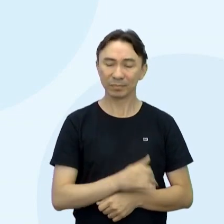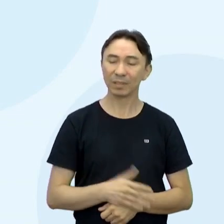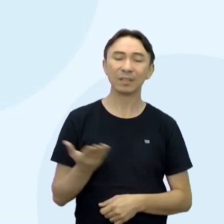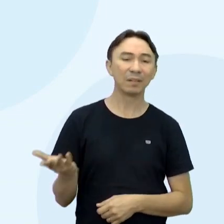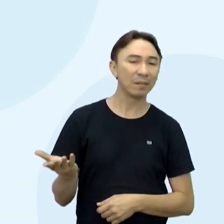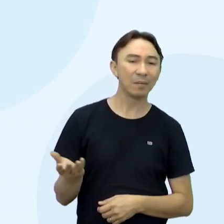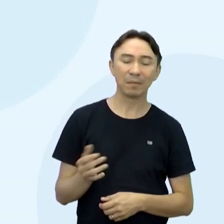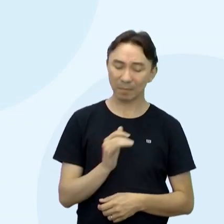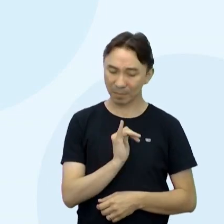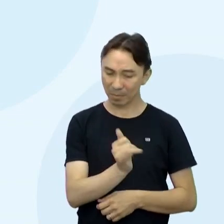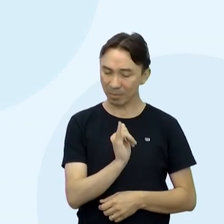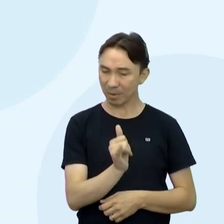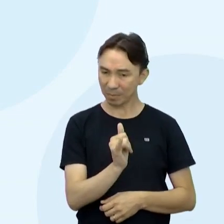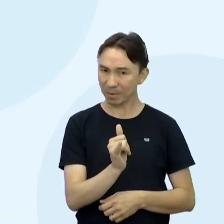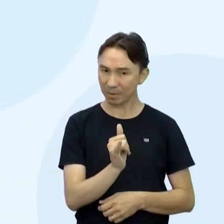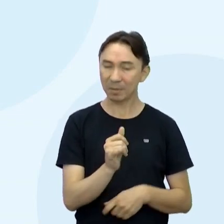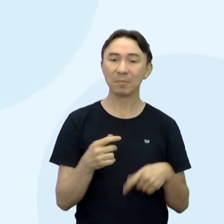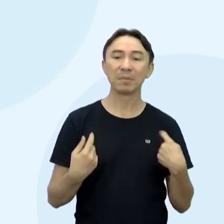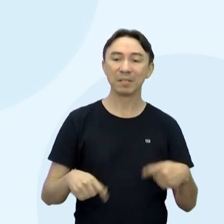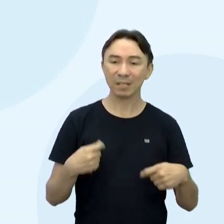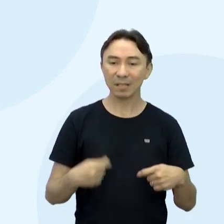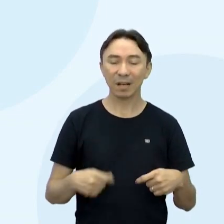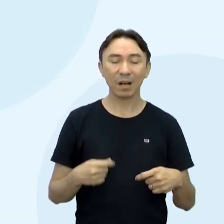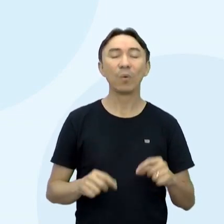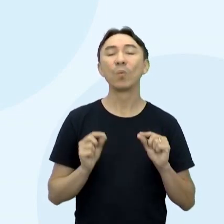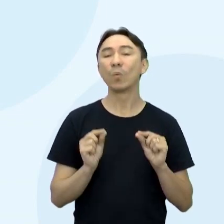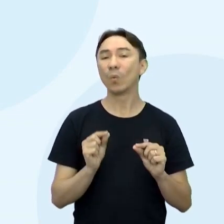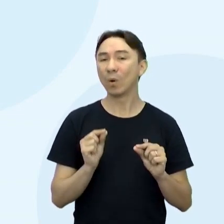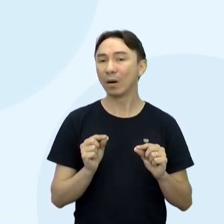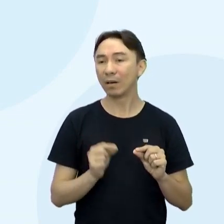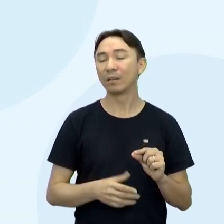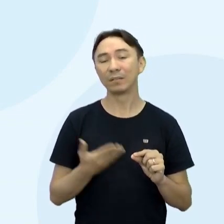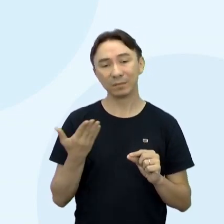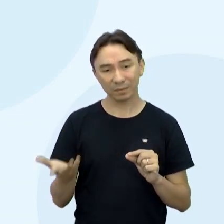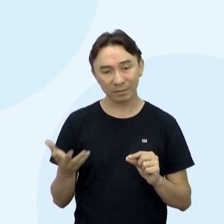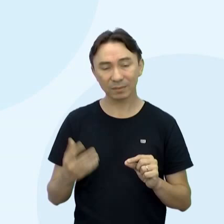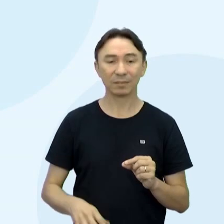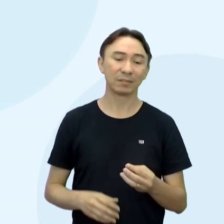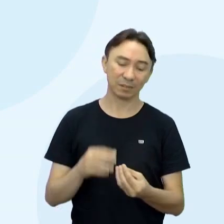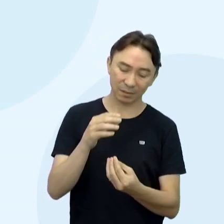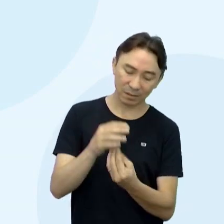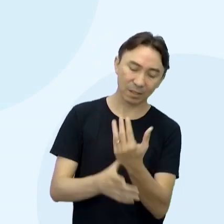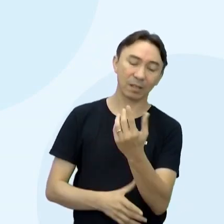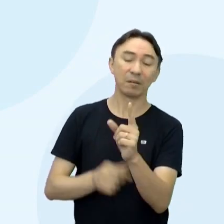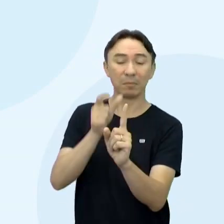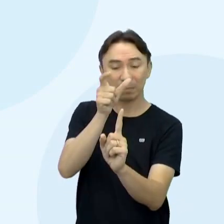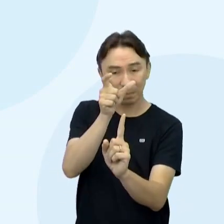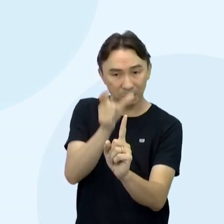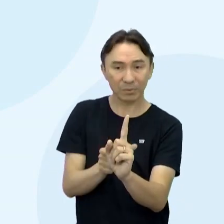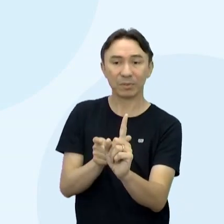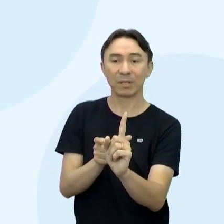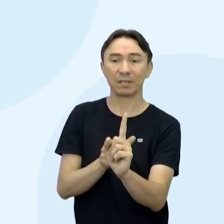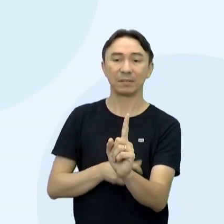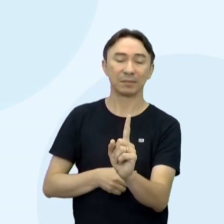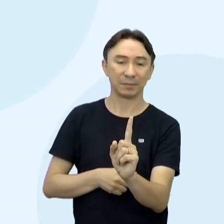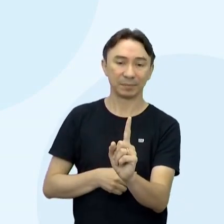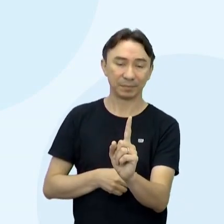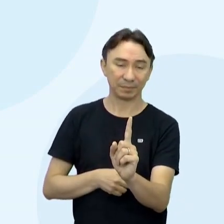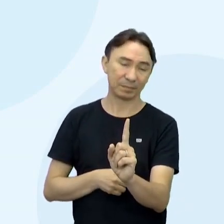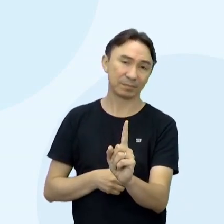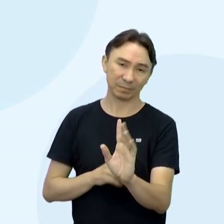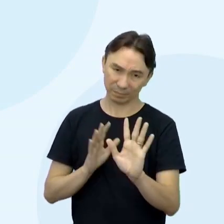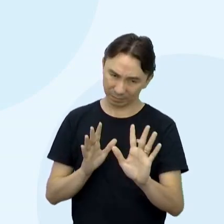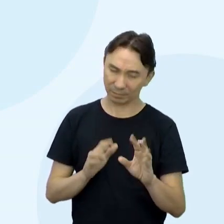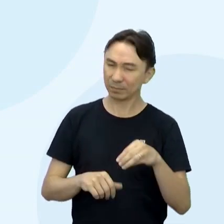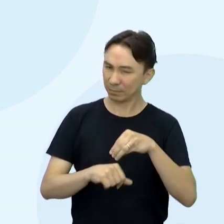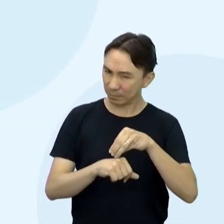faz parte da narrativa a construção da personagem. Então, temos algumas dicas